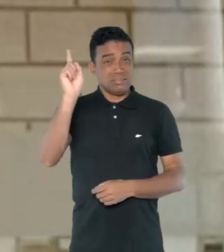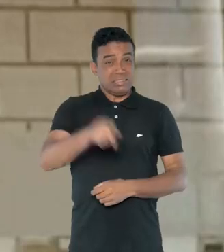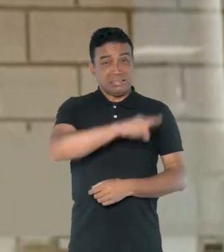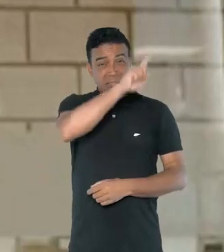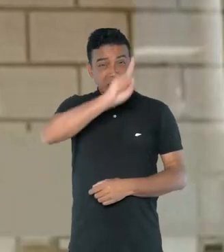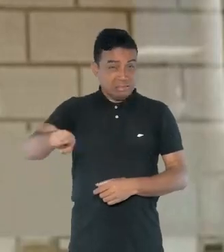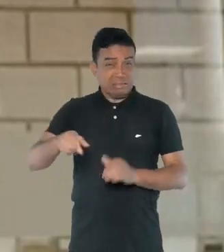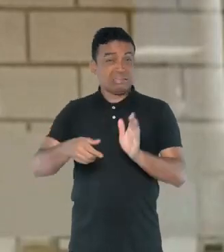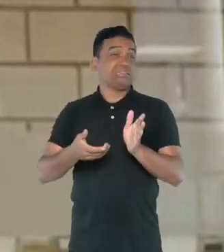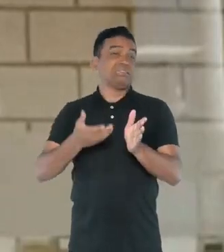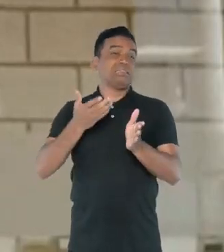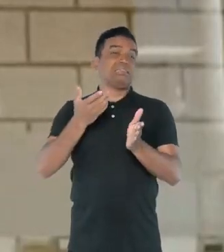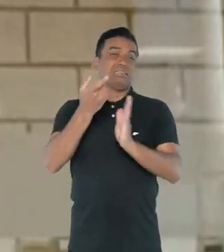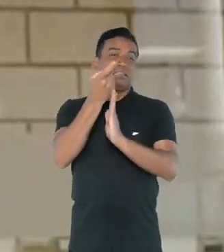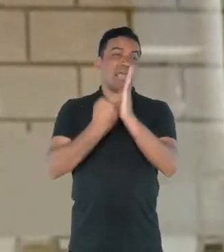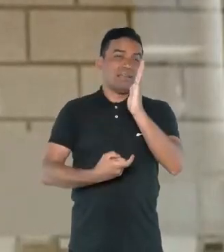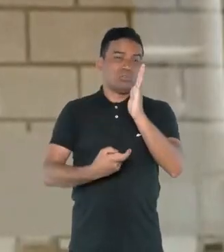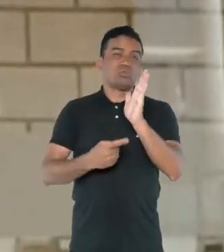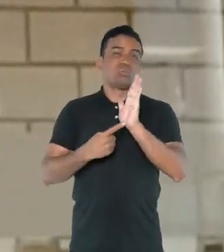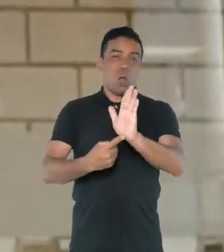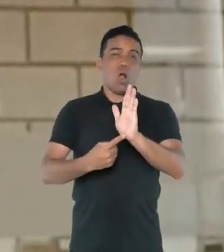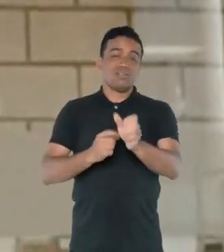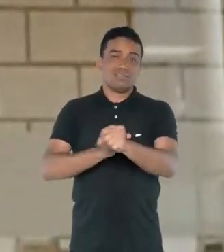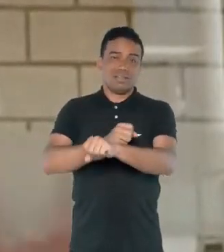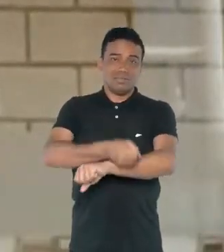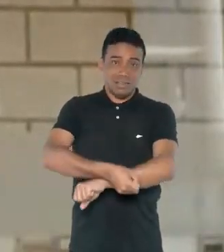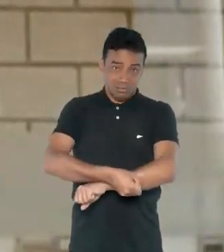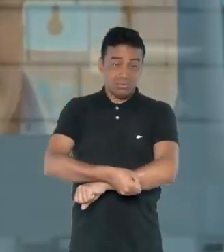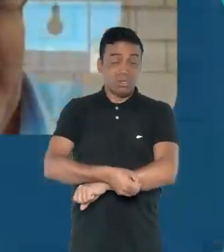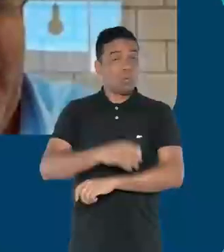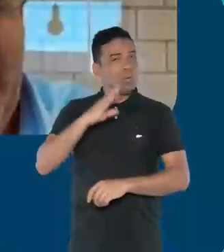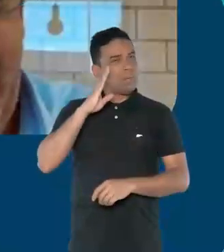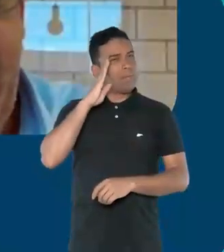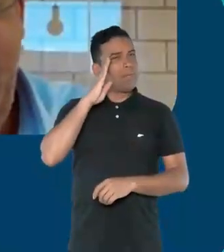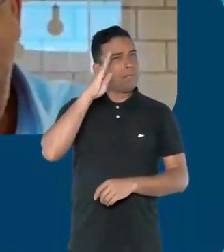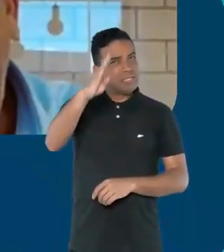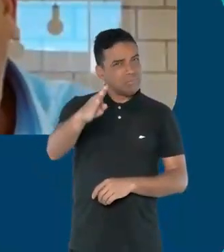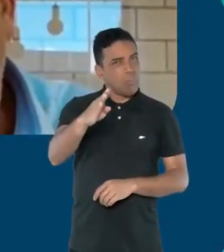condenação, né, esse texto vai chegar principalmente